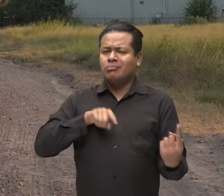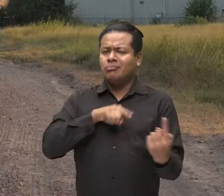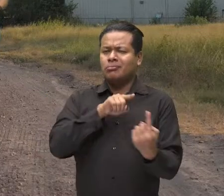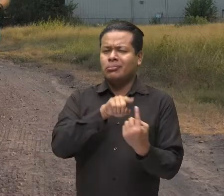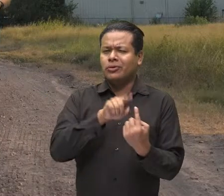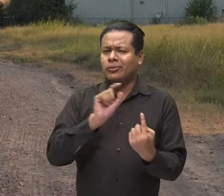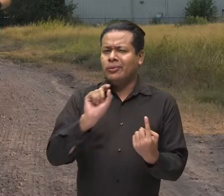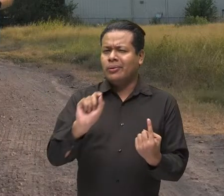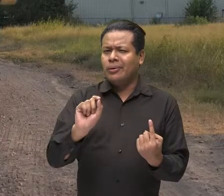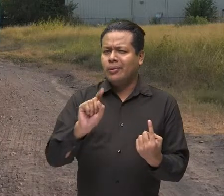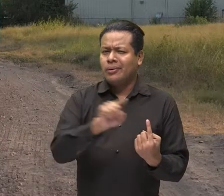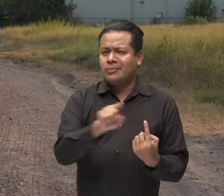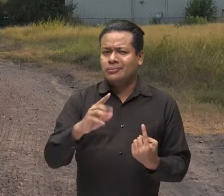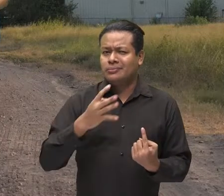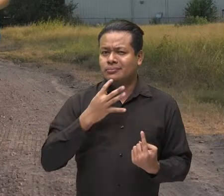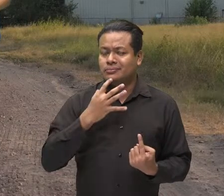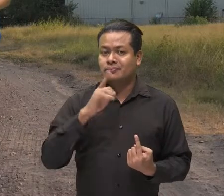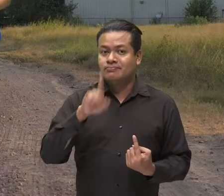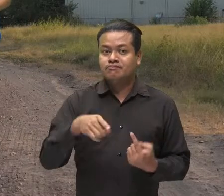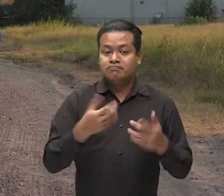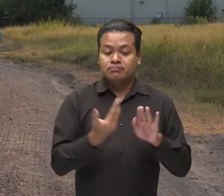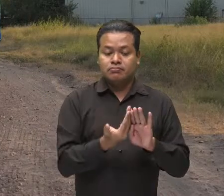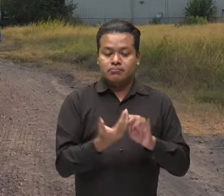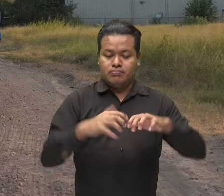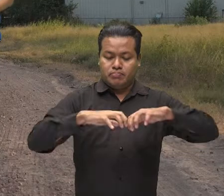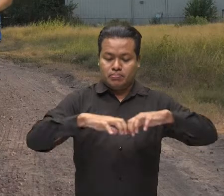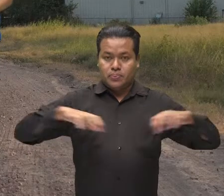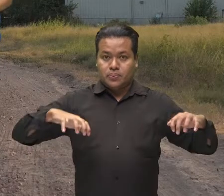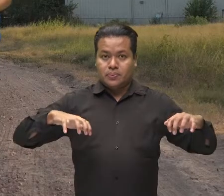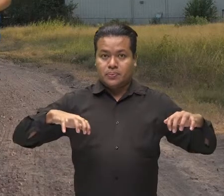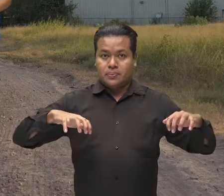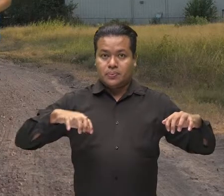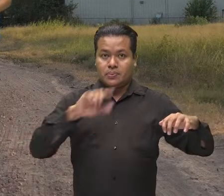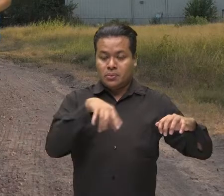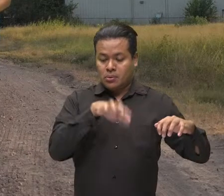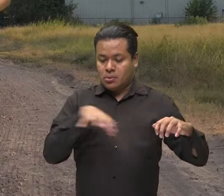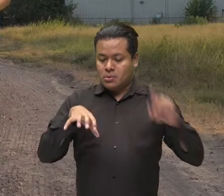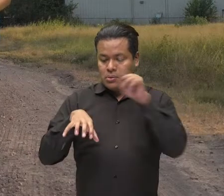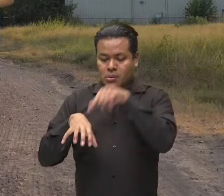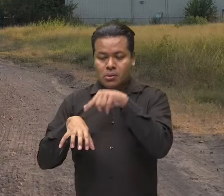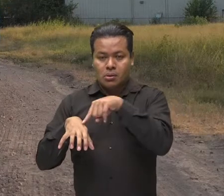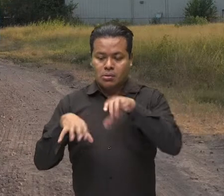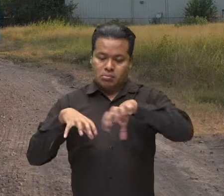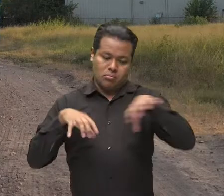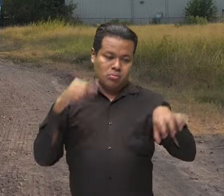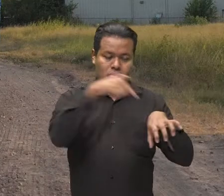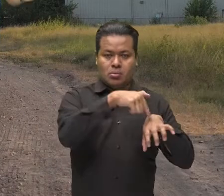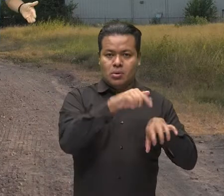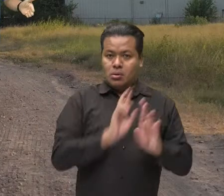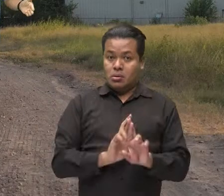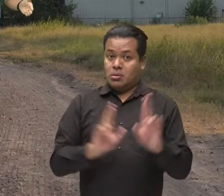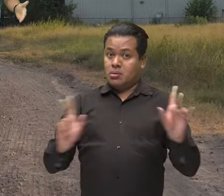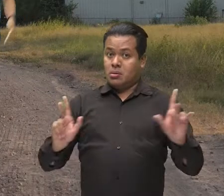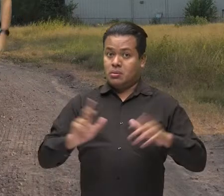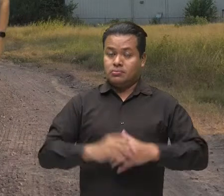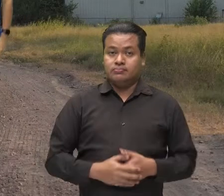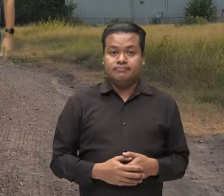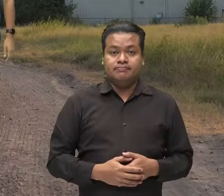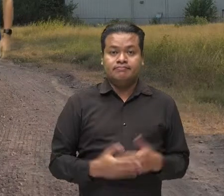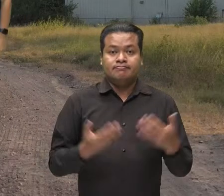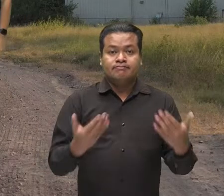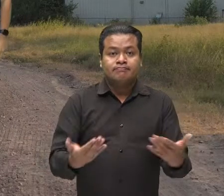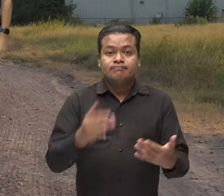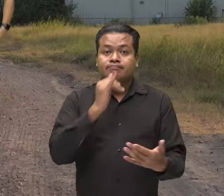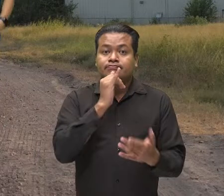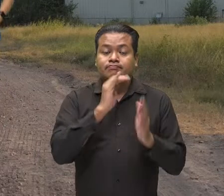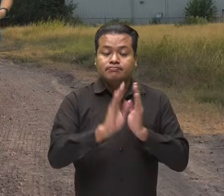muito específico, não é mesmo? Para separar, né? Para definir o que é uma coisa e o que é outra coisa, né?